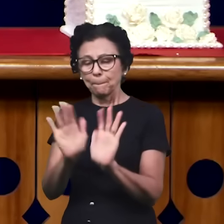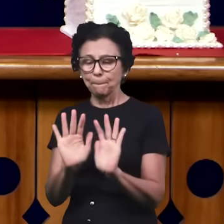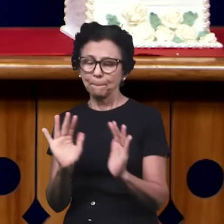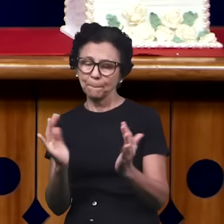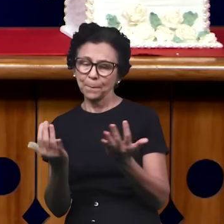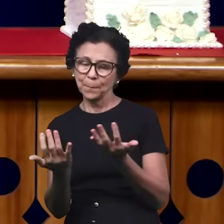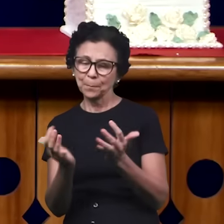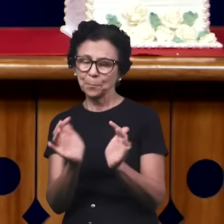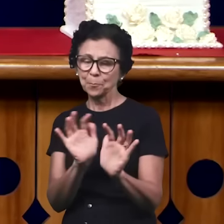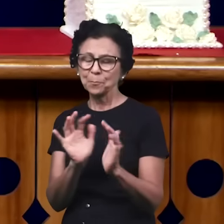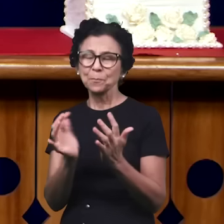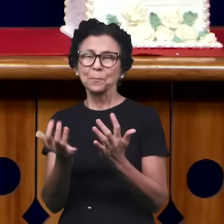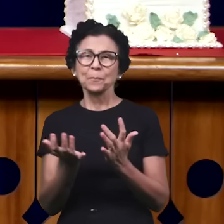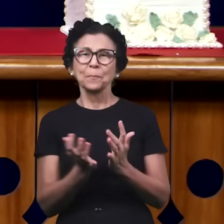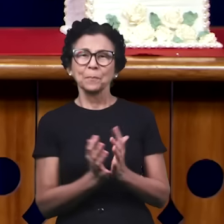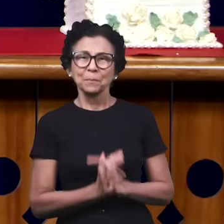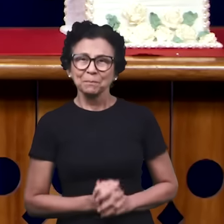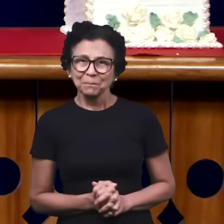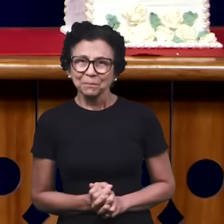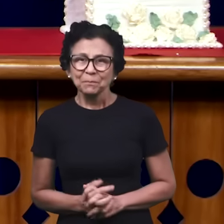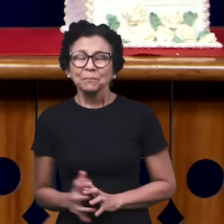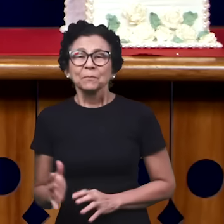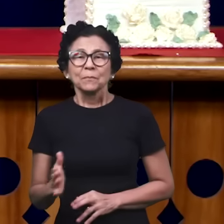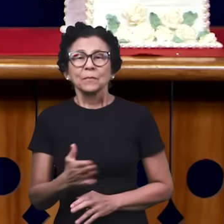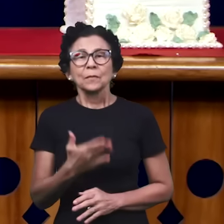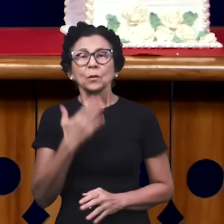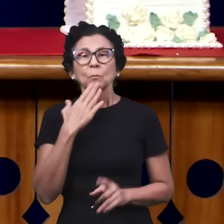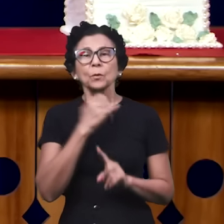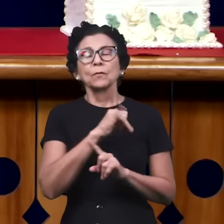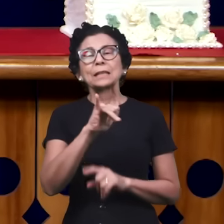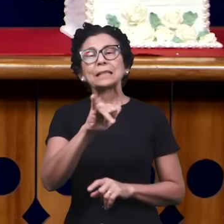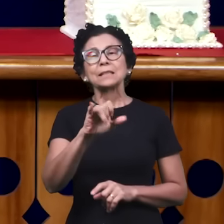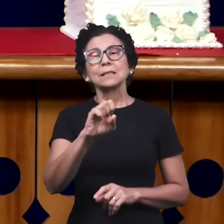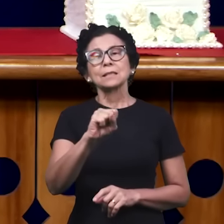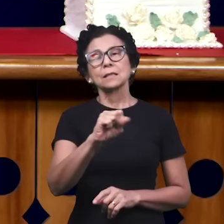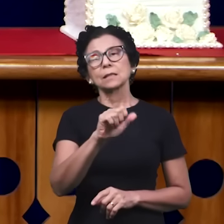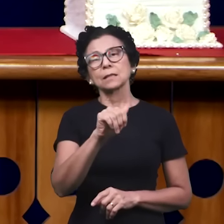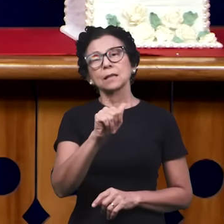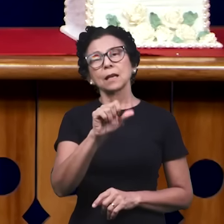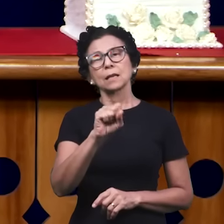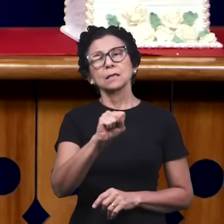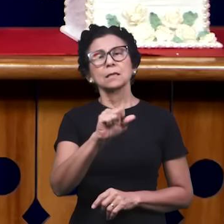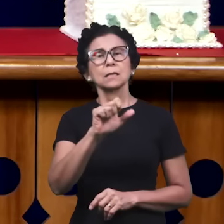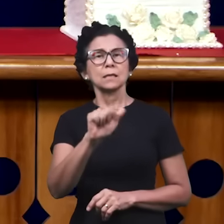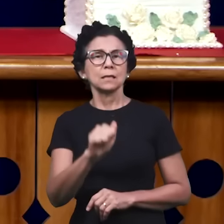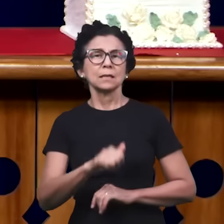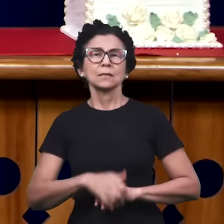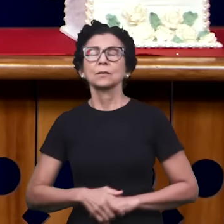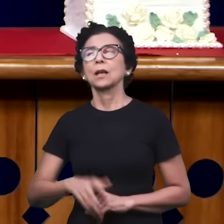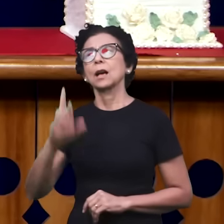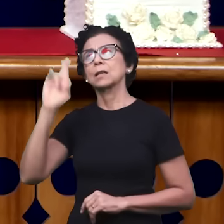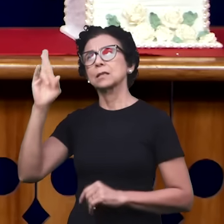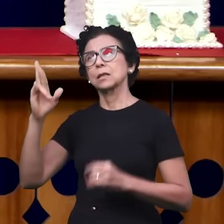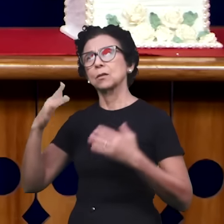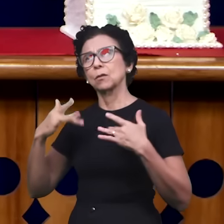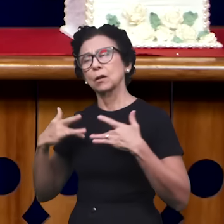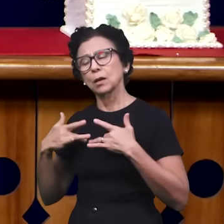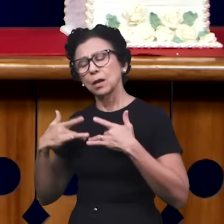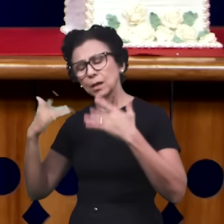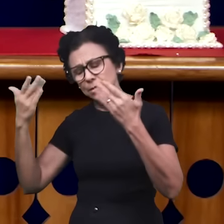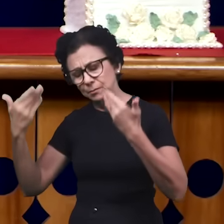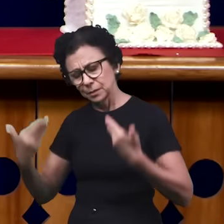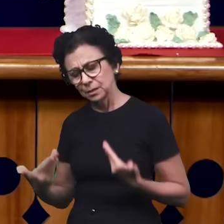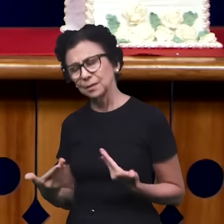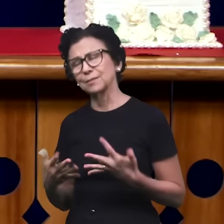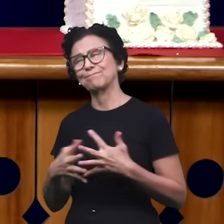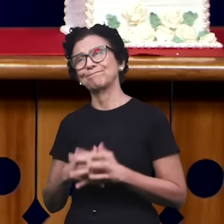falou: eis-me aqui, envia-me a mim, e se colocar à disposição do Senhor. Mas eu não sei fazer isso, eu não sei fazer aquilo, eu não sei